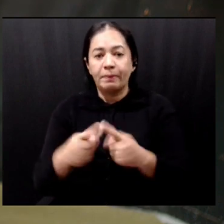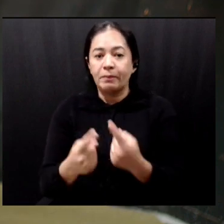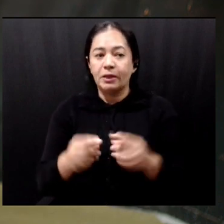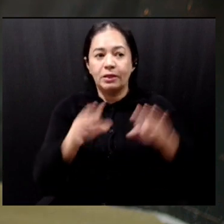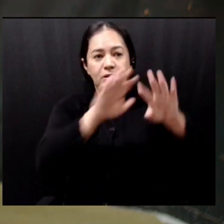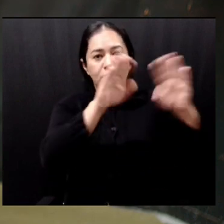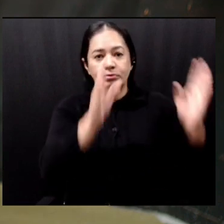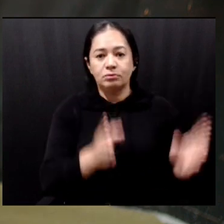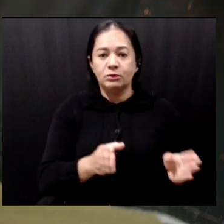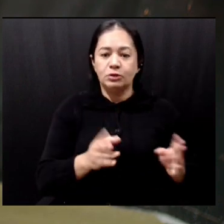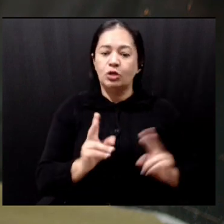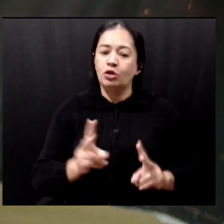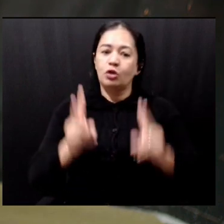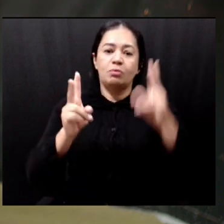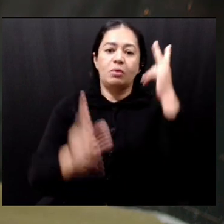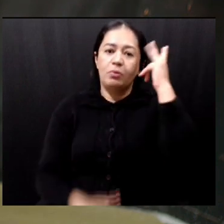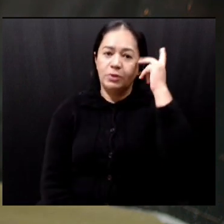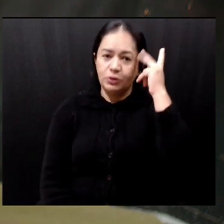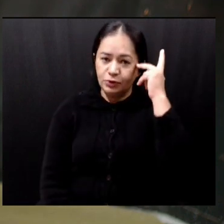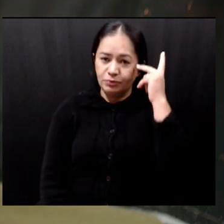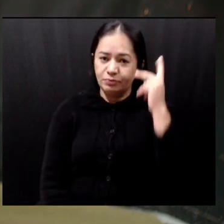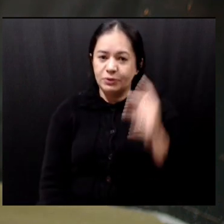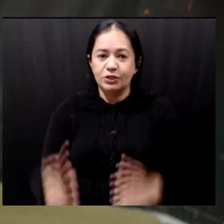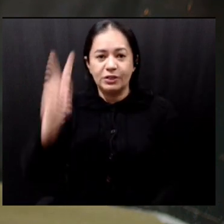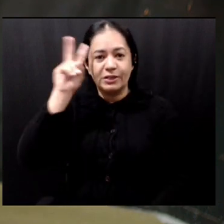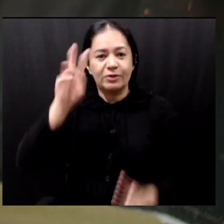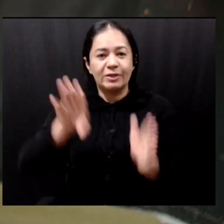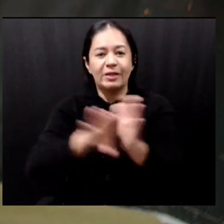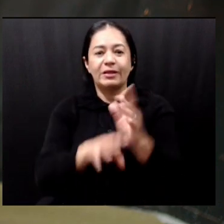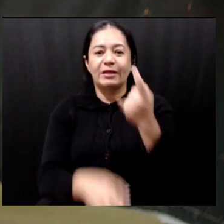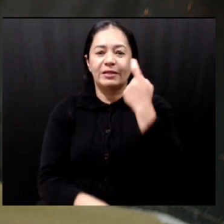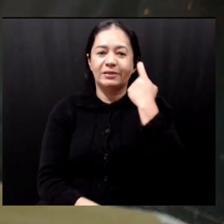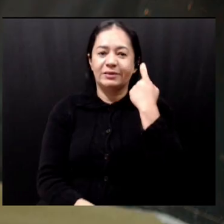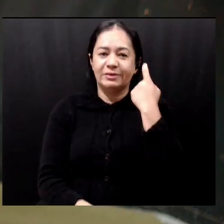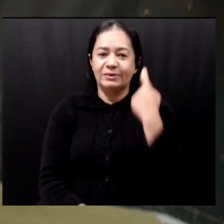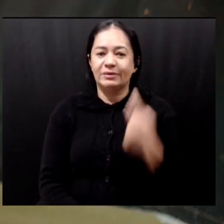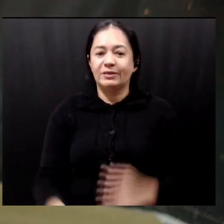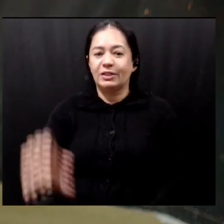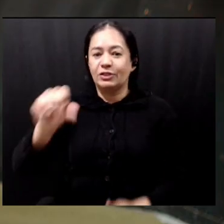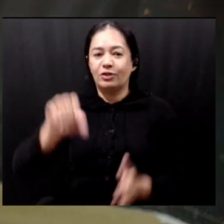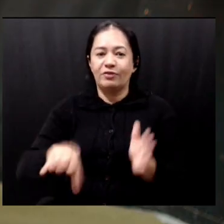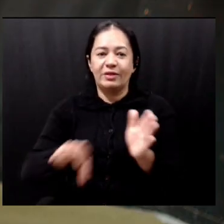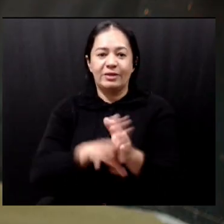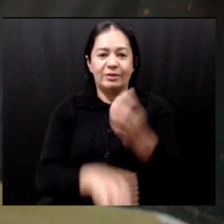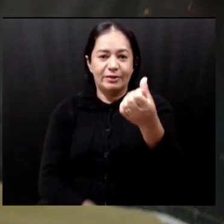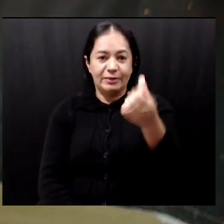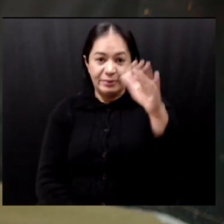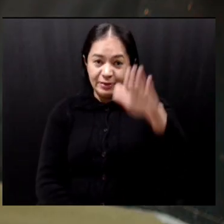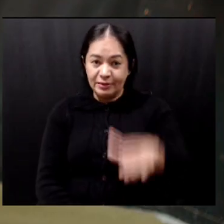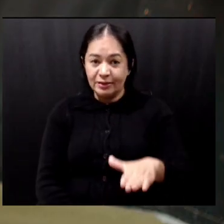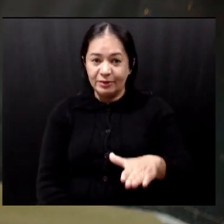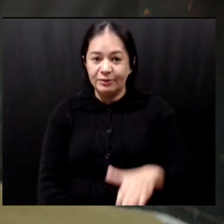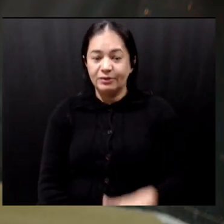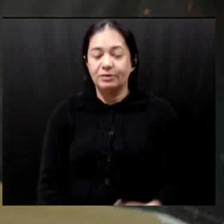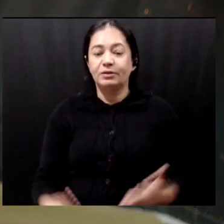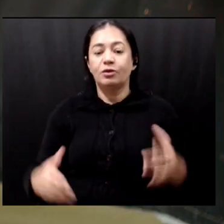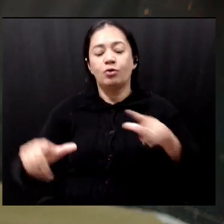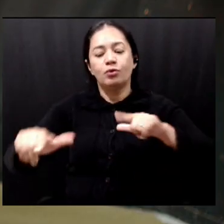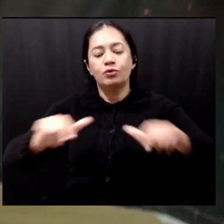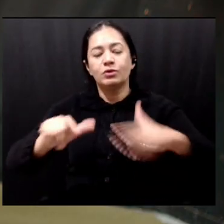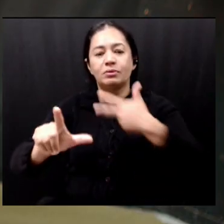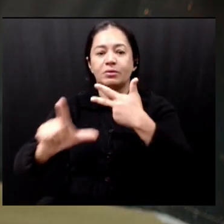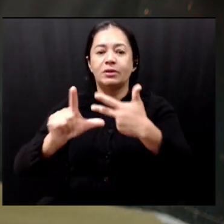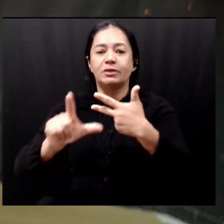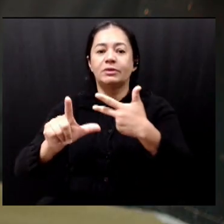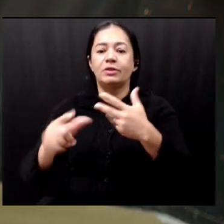funcionando normalmente de segunda a sexta, das 9 da manhã às 6 da tarde. As atividades legislativas em plenário serão retomadas